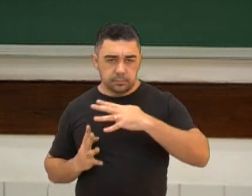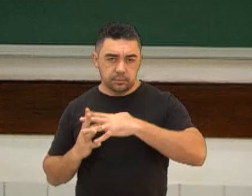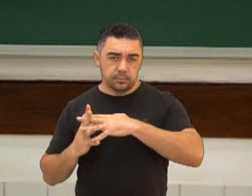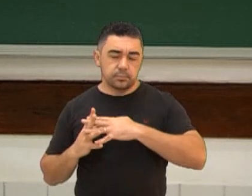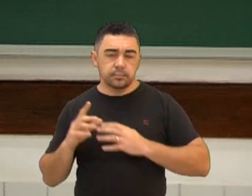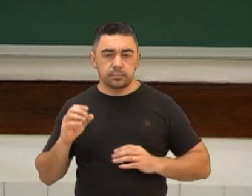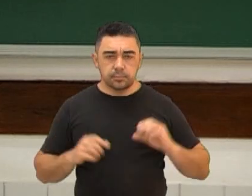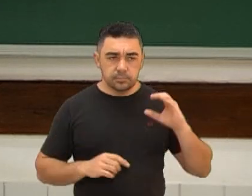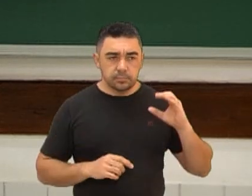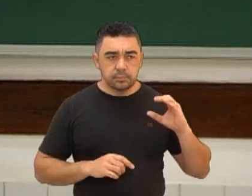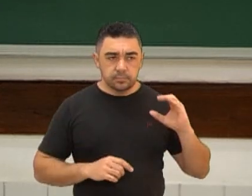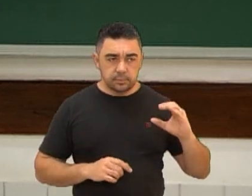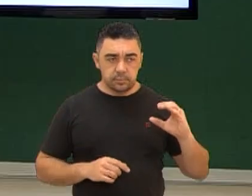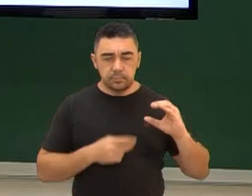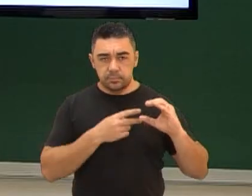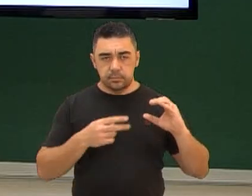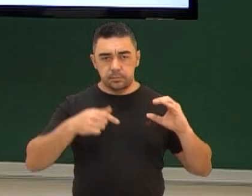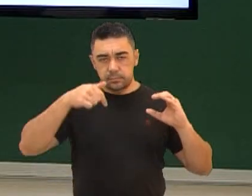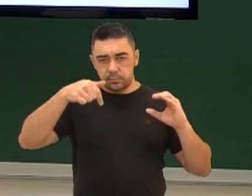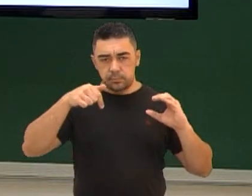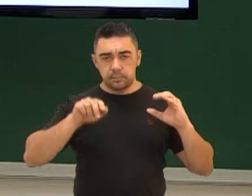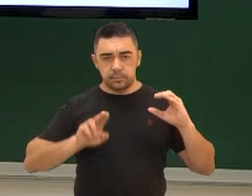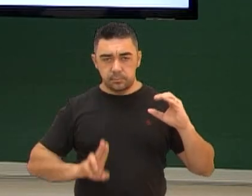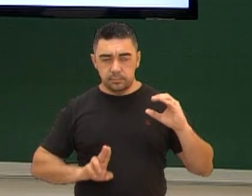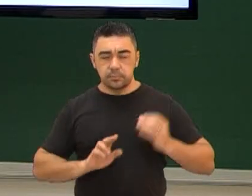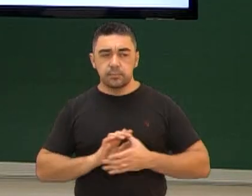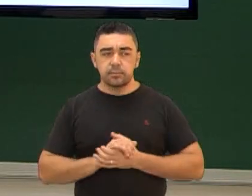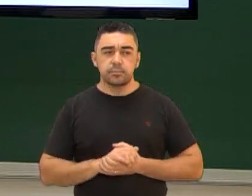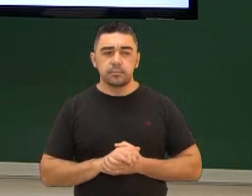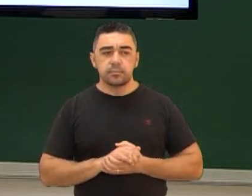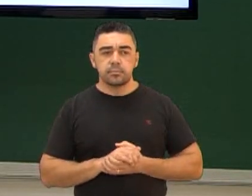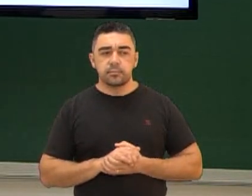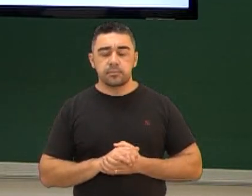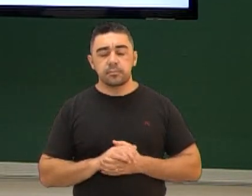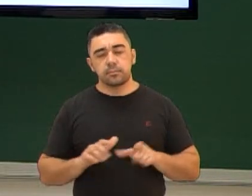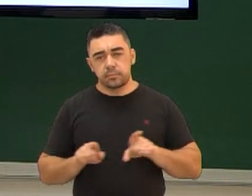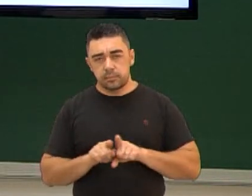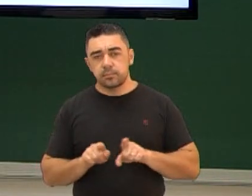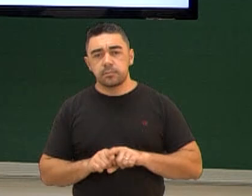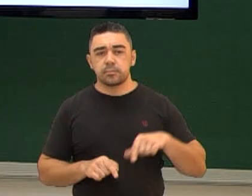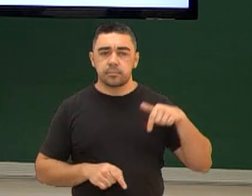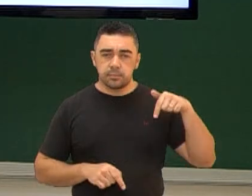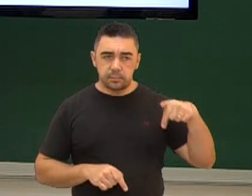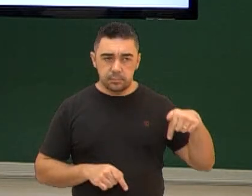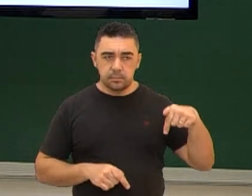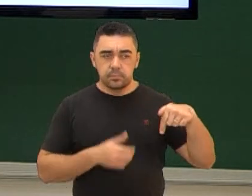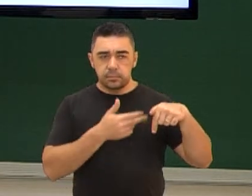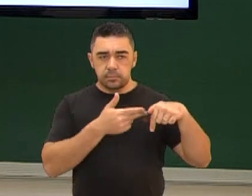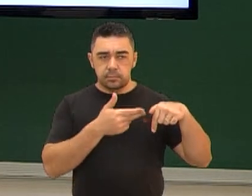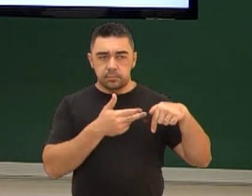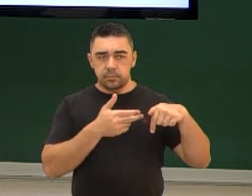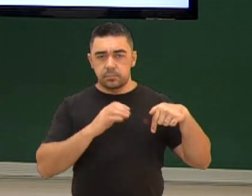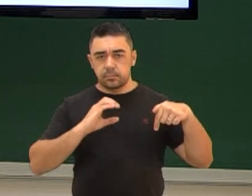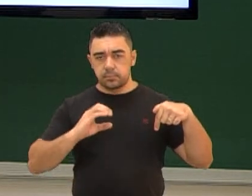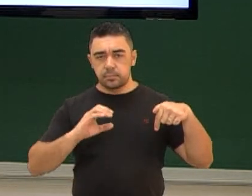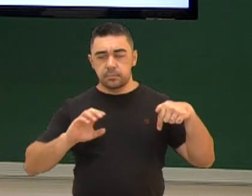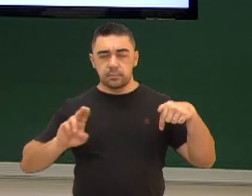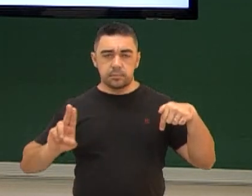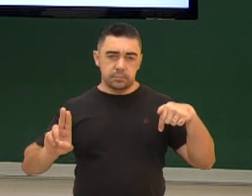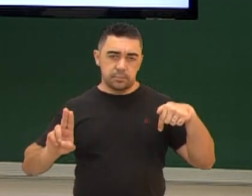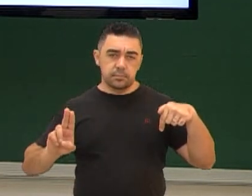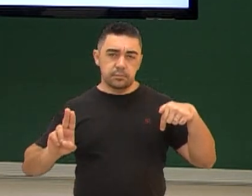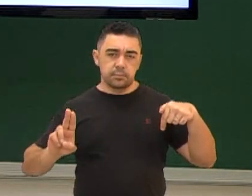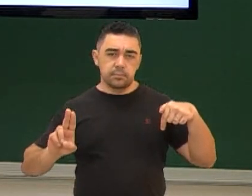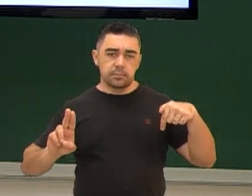capacitância é carga sobre tensão, que a gente representa pela letra U. Também dá para escrever como carga, só passar o U